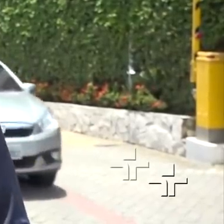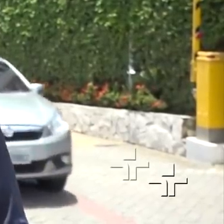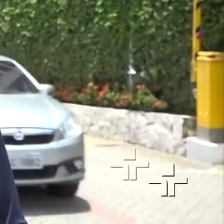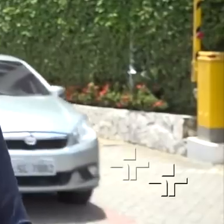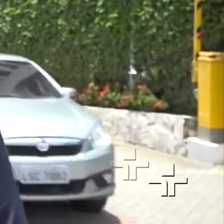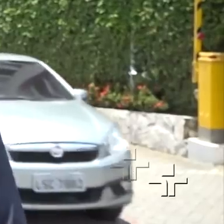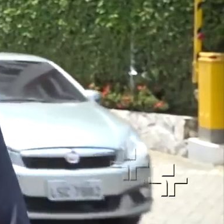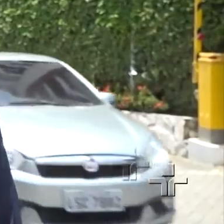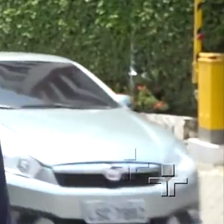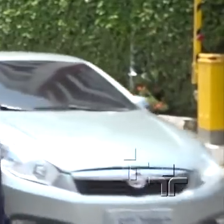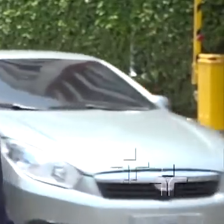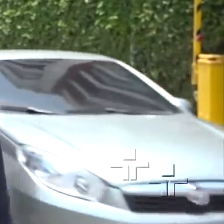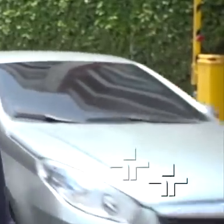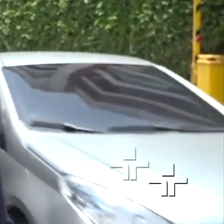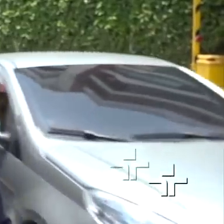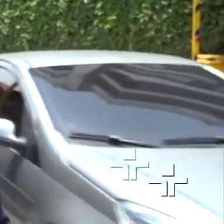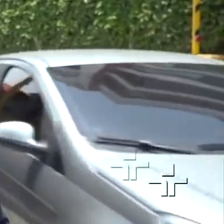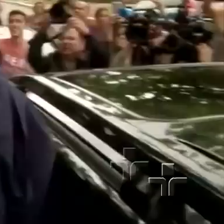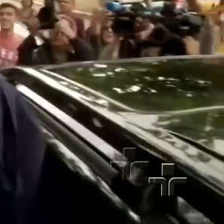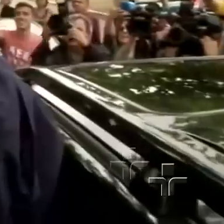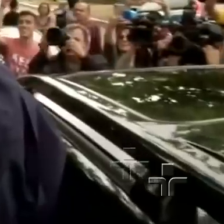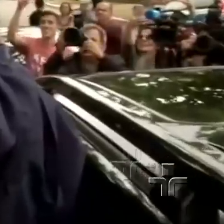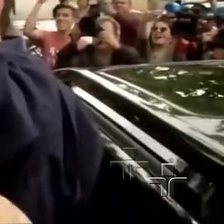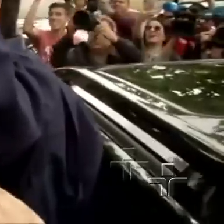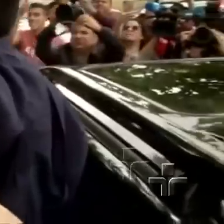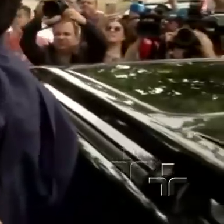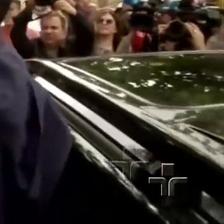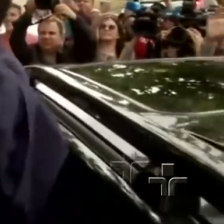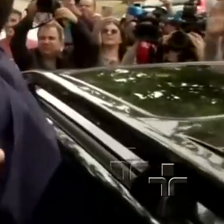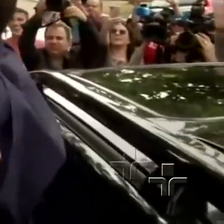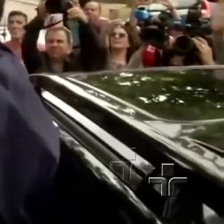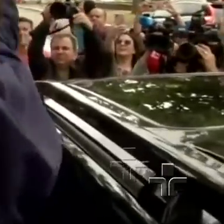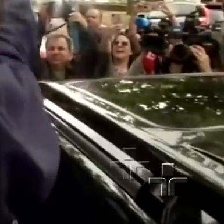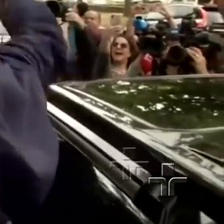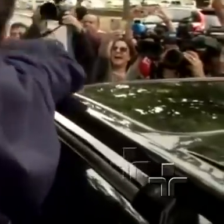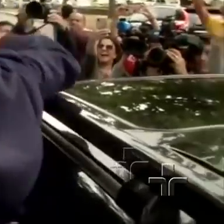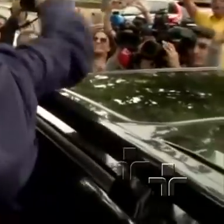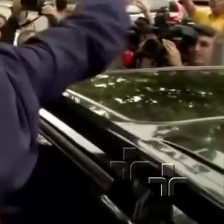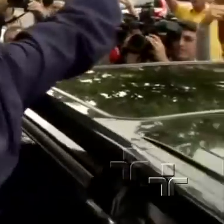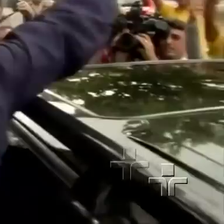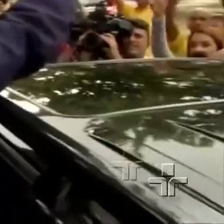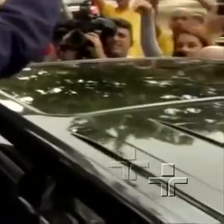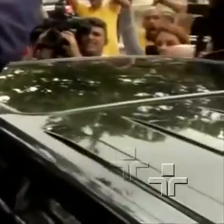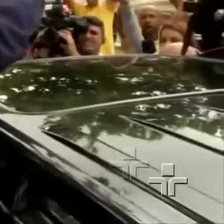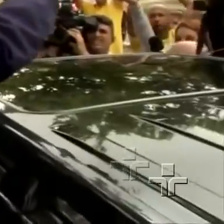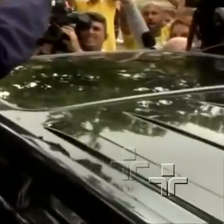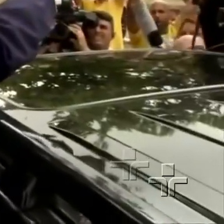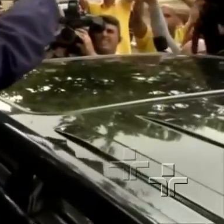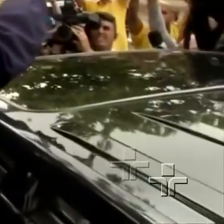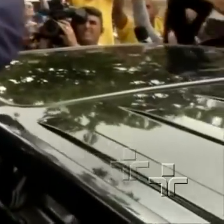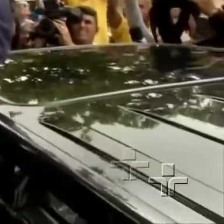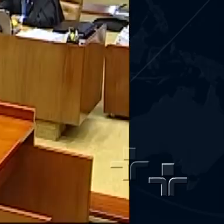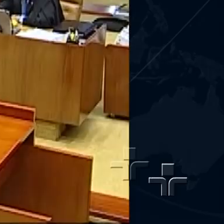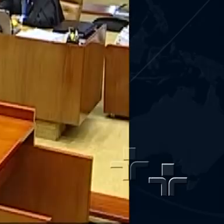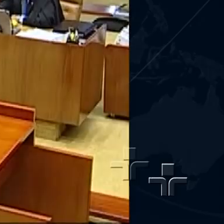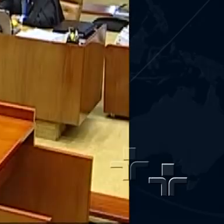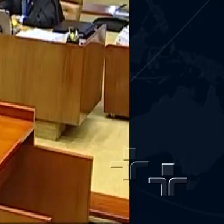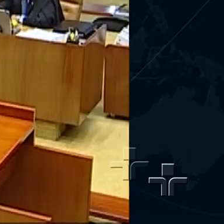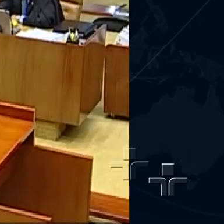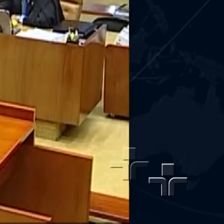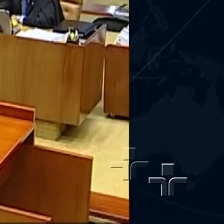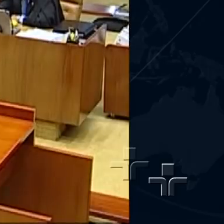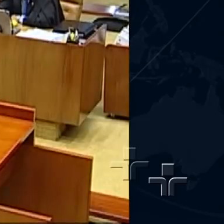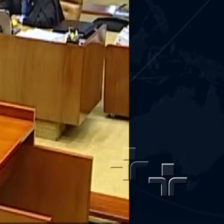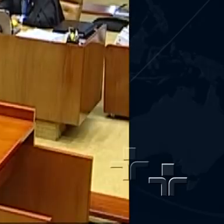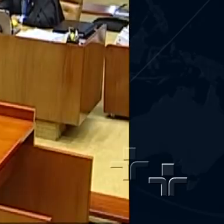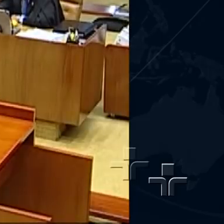que no futuro Moro possa assumir o Supremo. No decorrer do mandato, Bolsonaro poderá fazer 2 indicações ao STF.